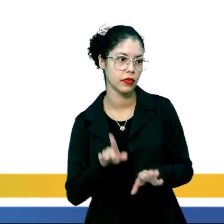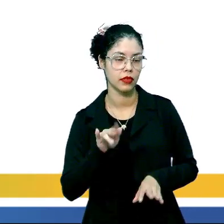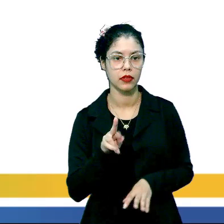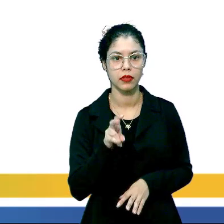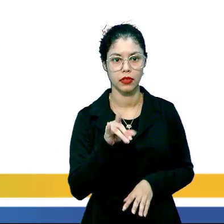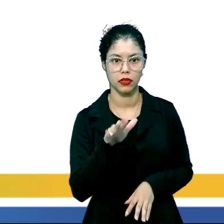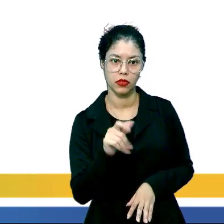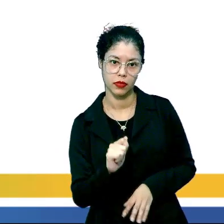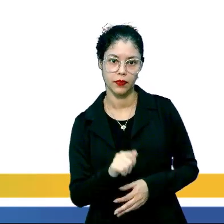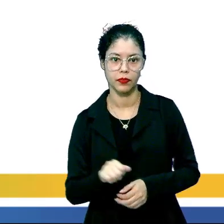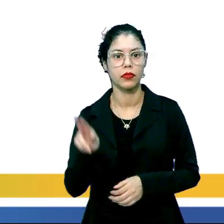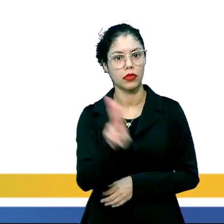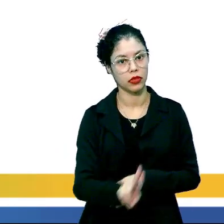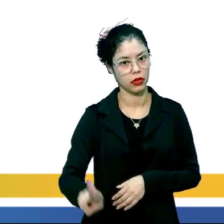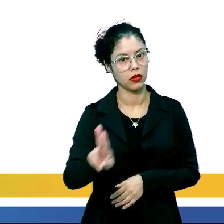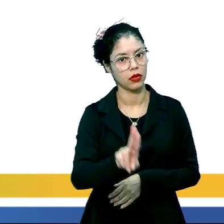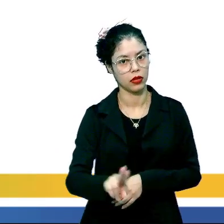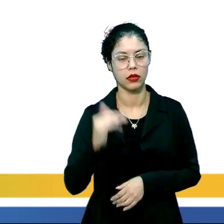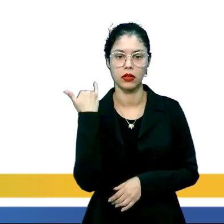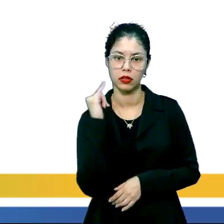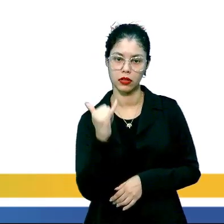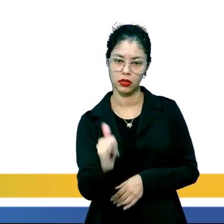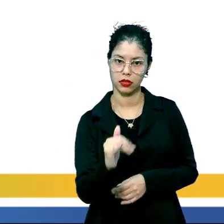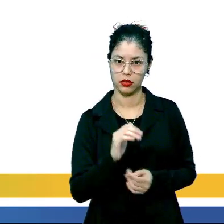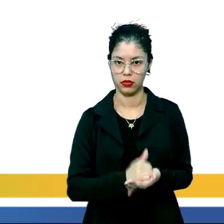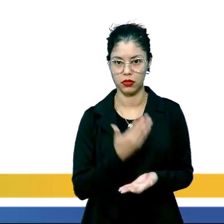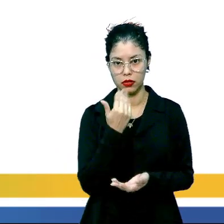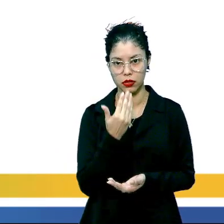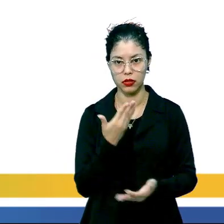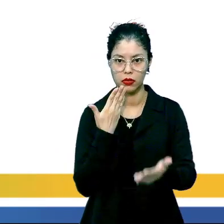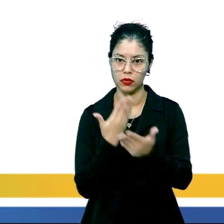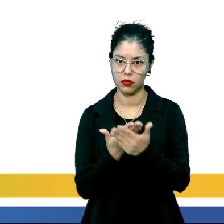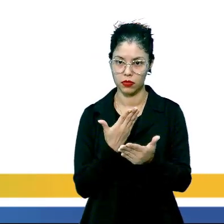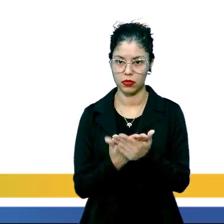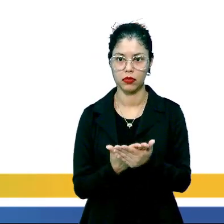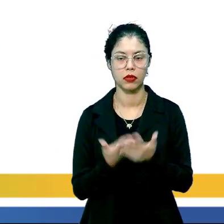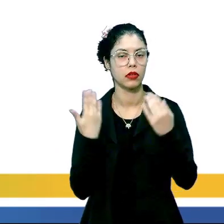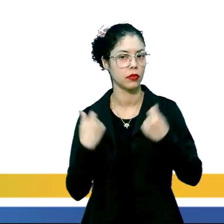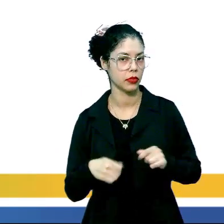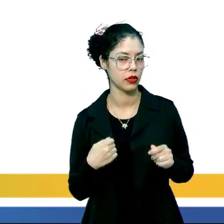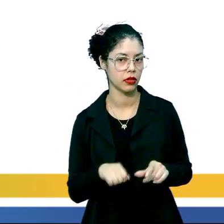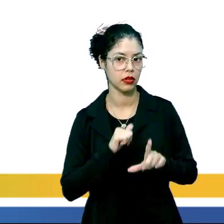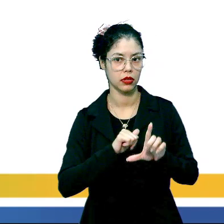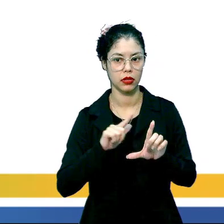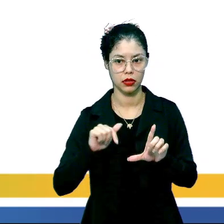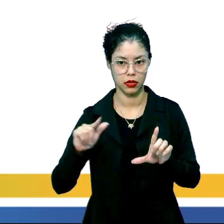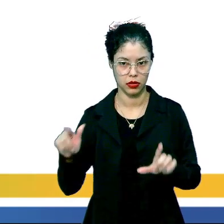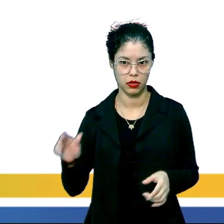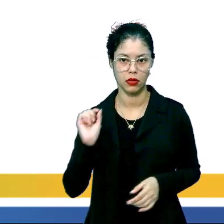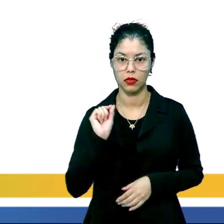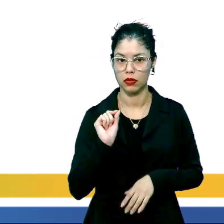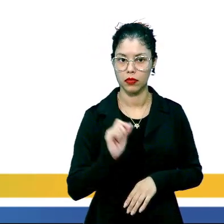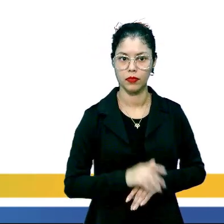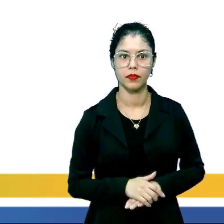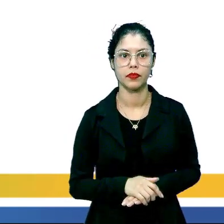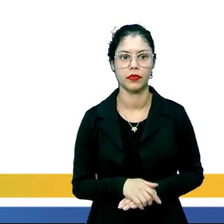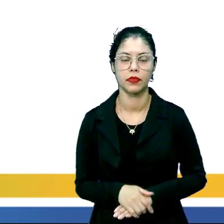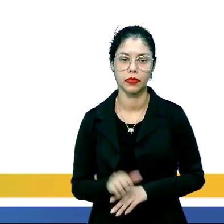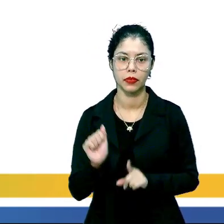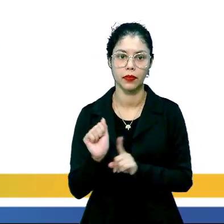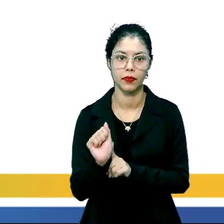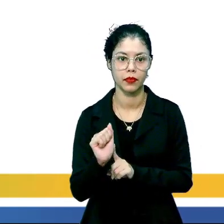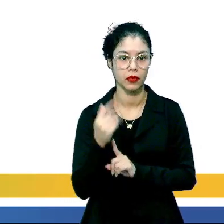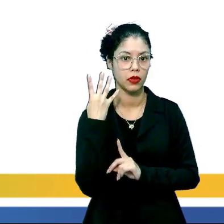potencial gravitacional para utilizar a energia do alimento, o estudante deveria escalar, letra